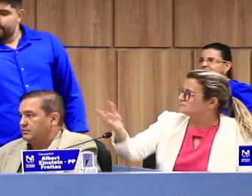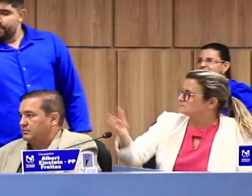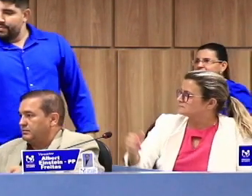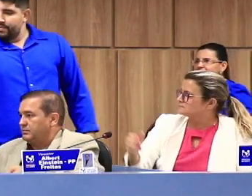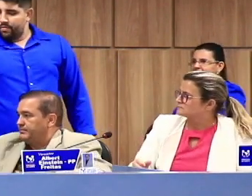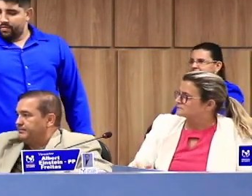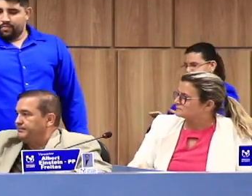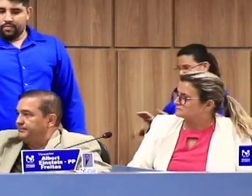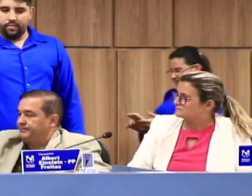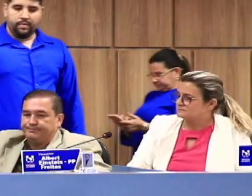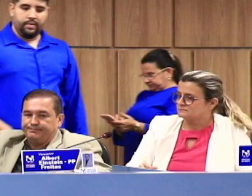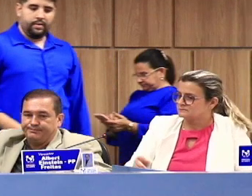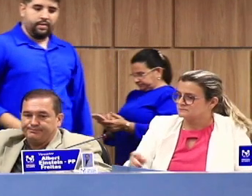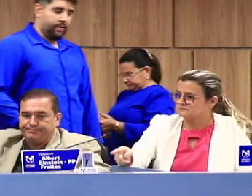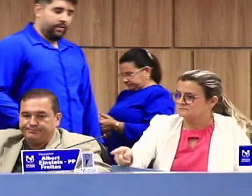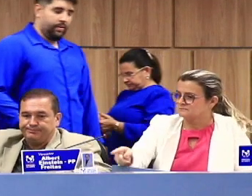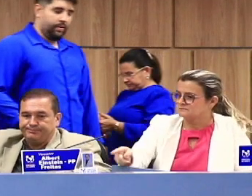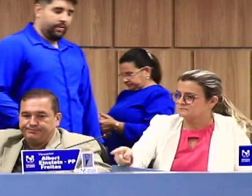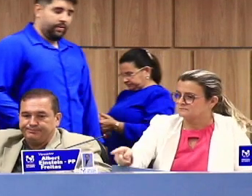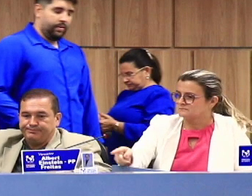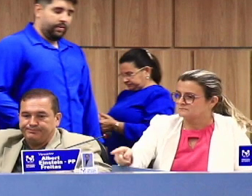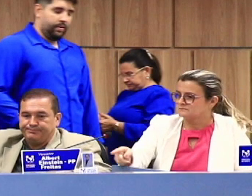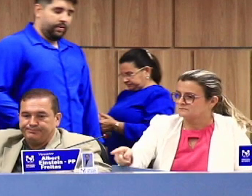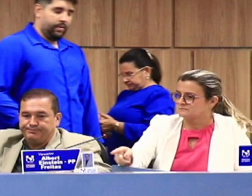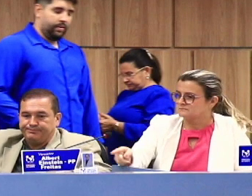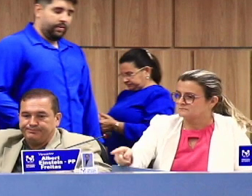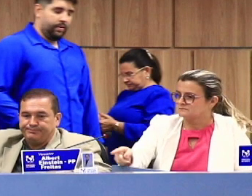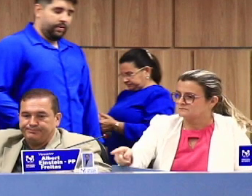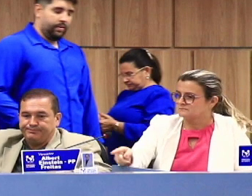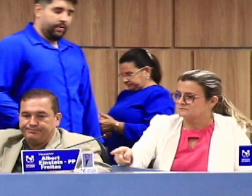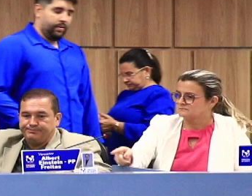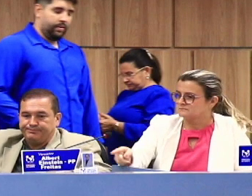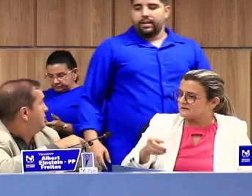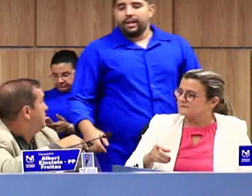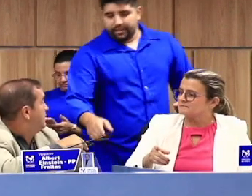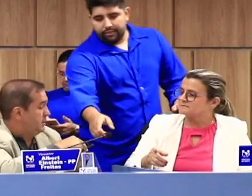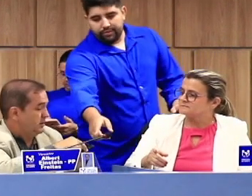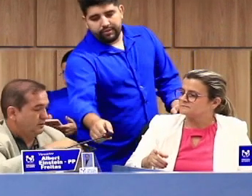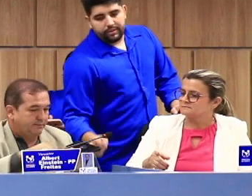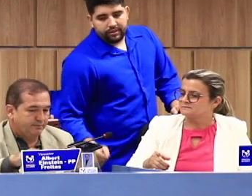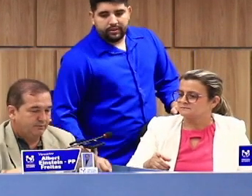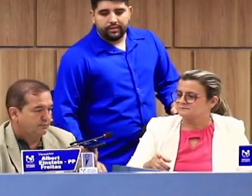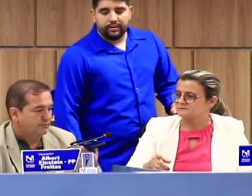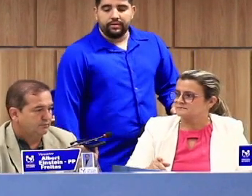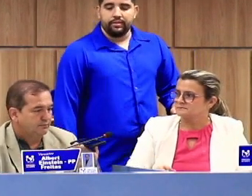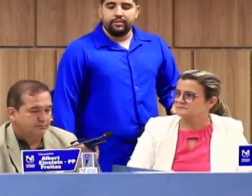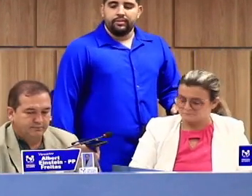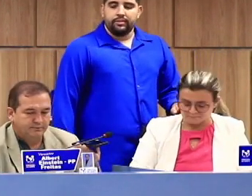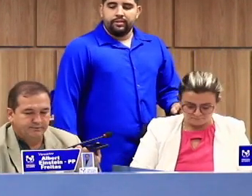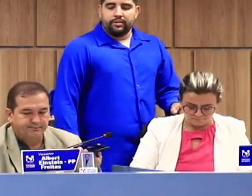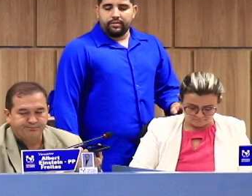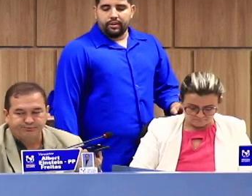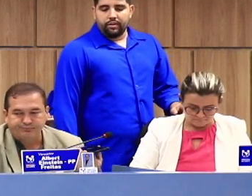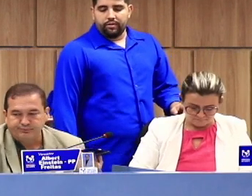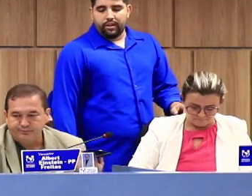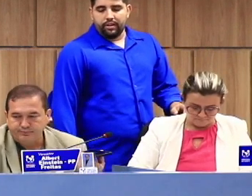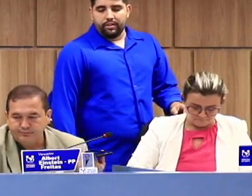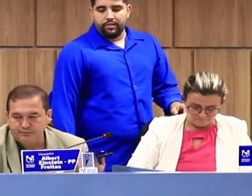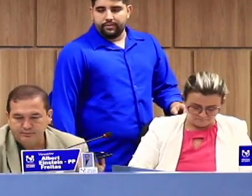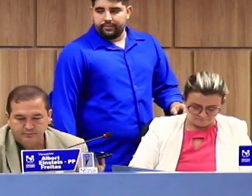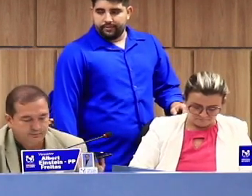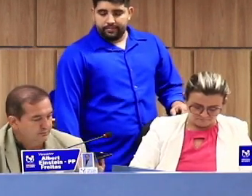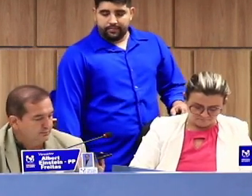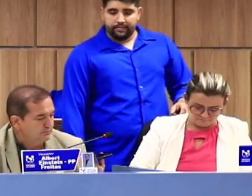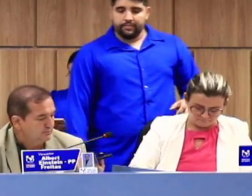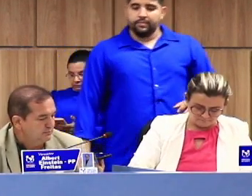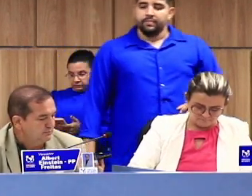que de forma muito natural muito espontânea manifestaram favoráveis sobre a tramitação desses três projetos e a aprovação